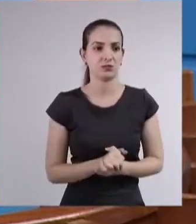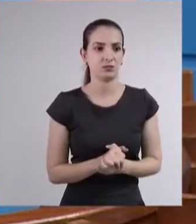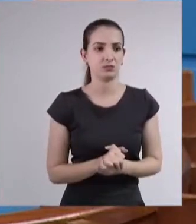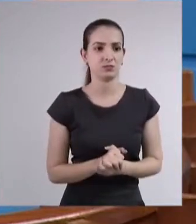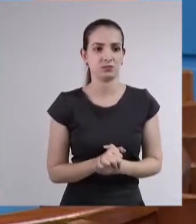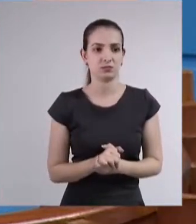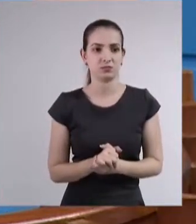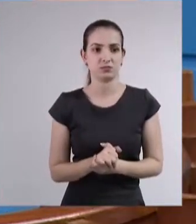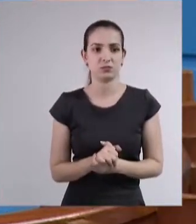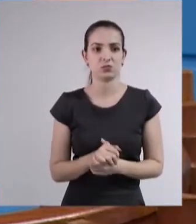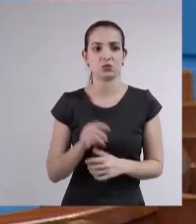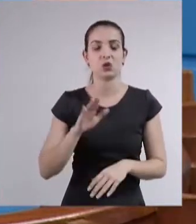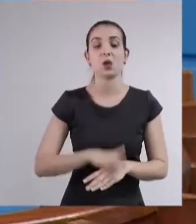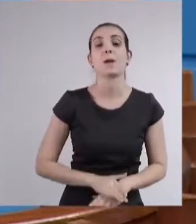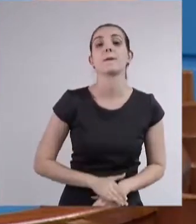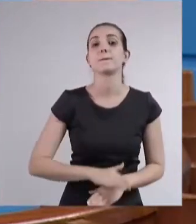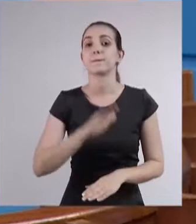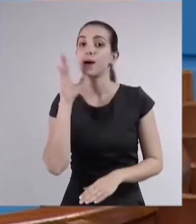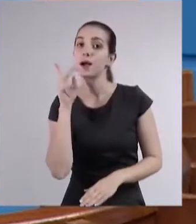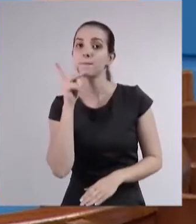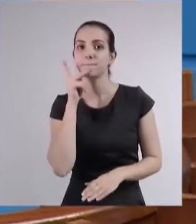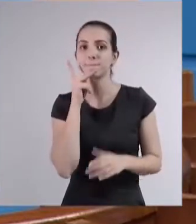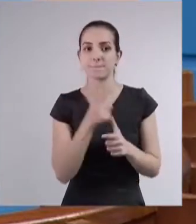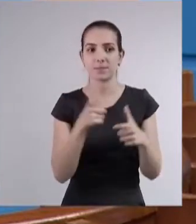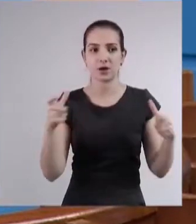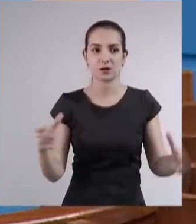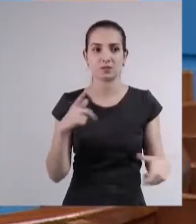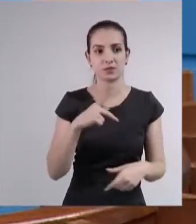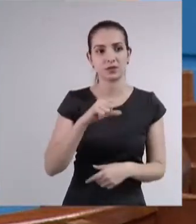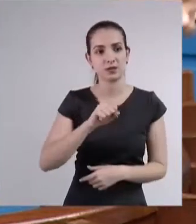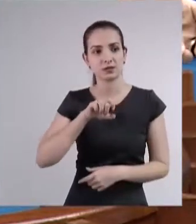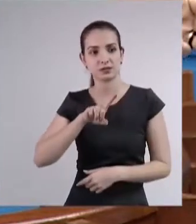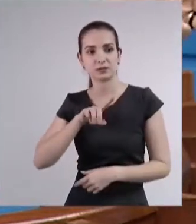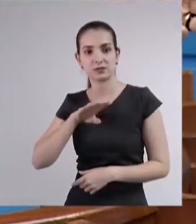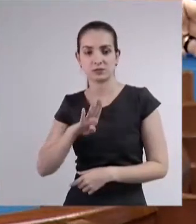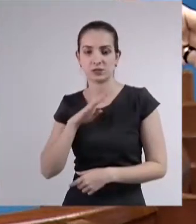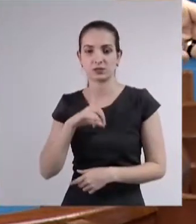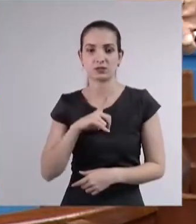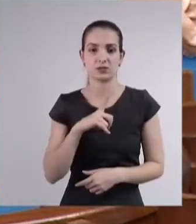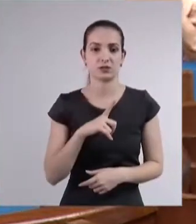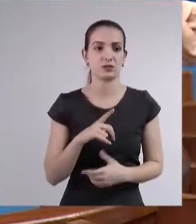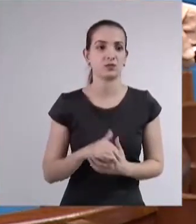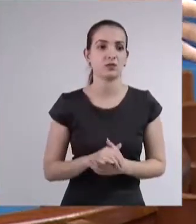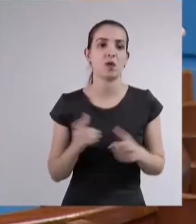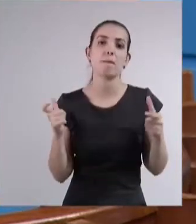Certo? Os maiores partidos, PSDB, quanto que teve?